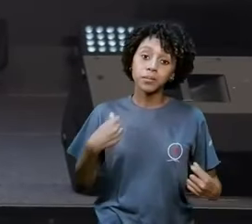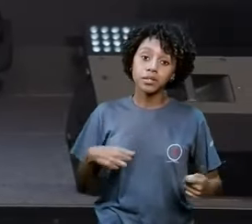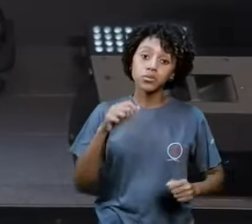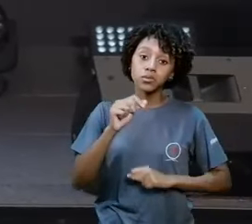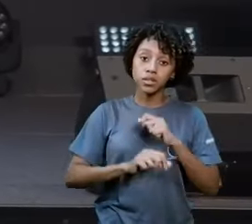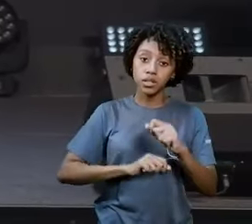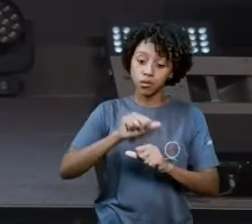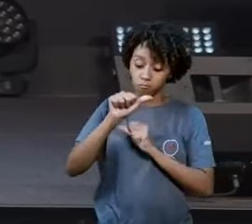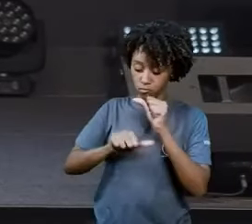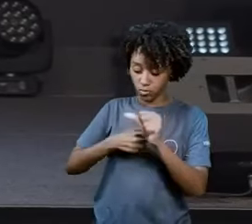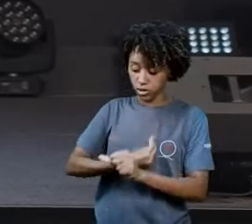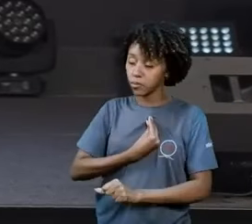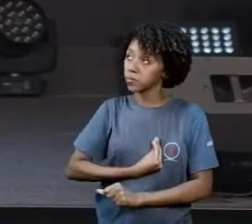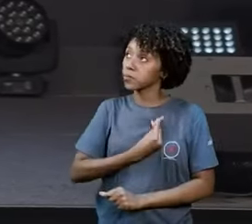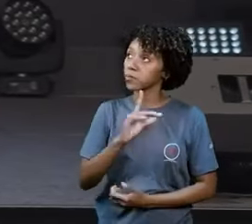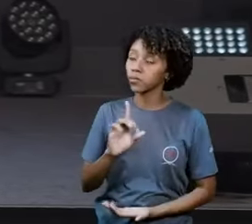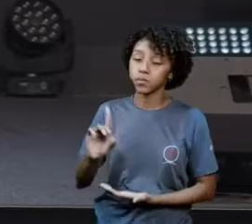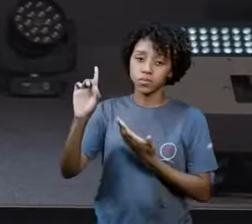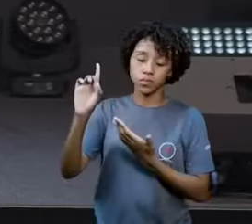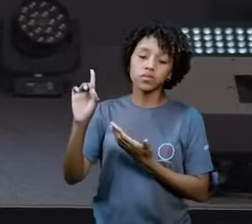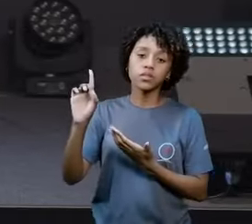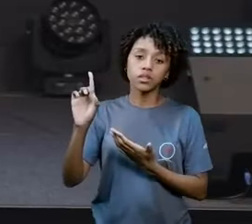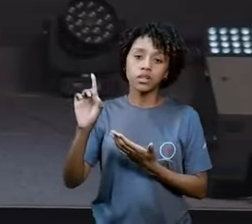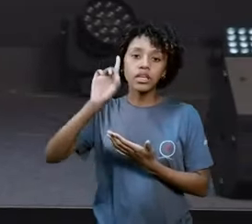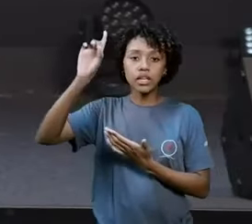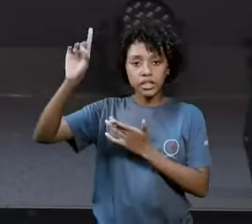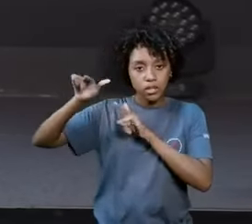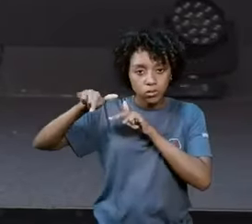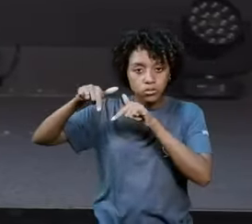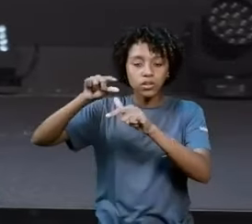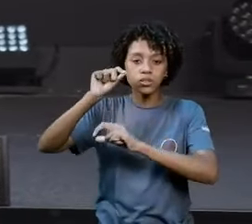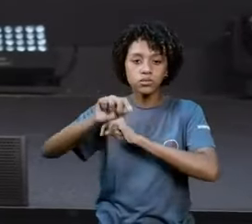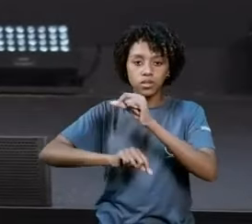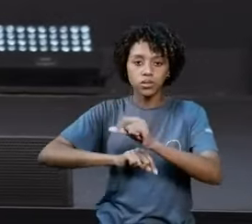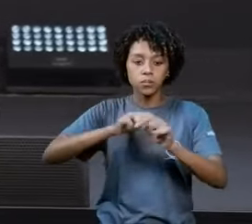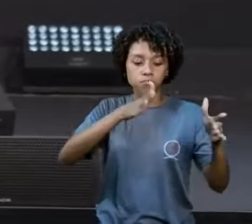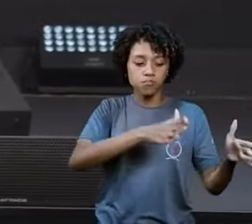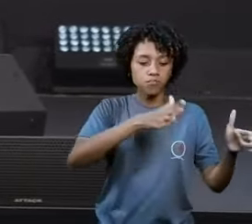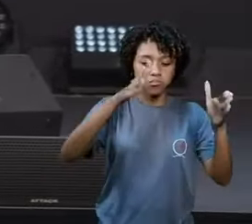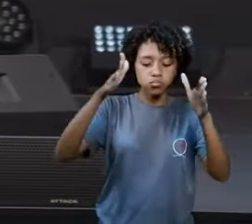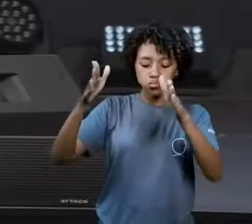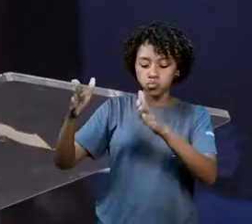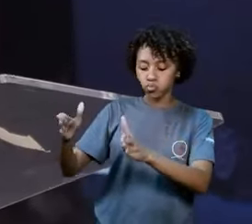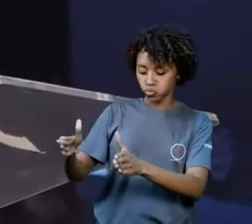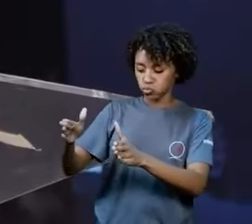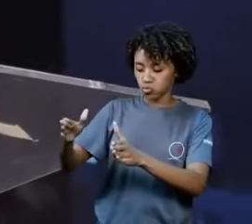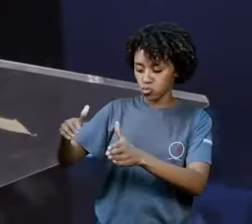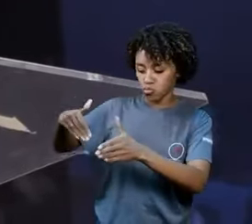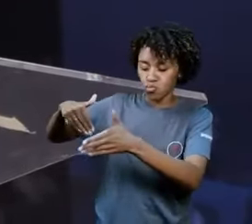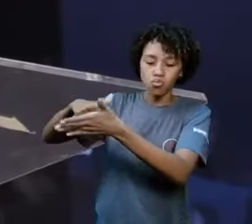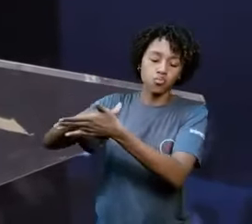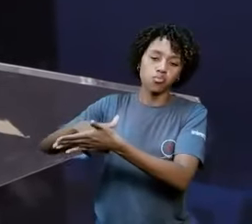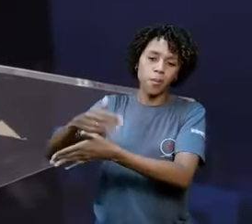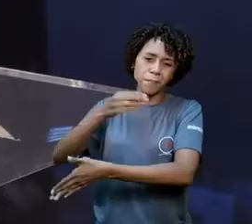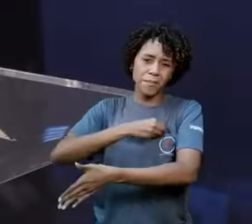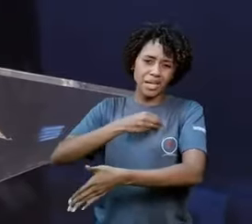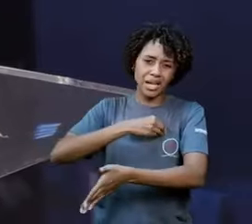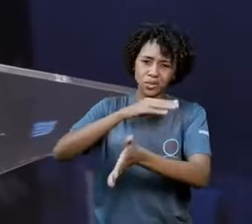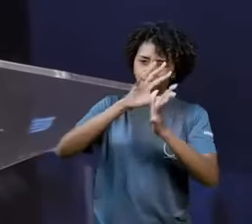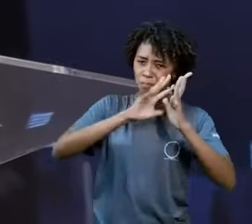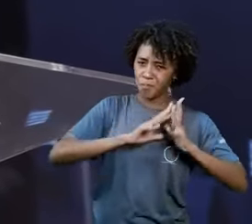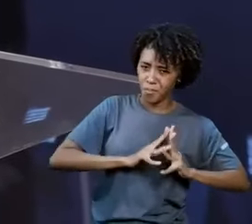evangelho agora olha Deus agindo para que venha um tempo para que os vossos pecados sejam